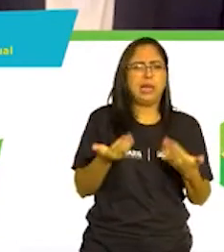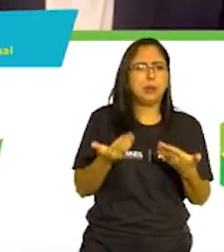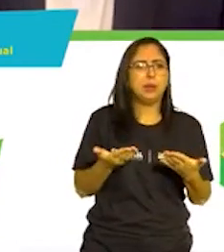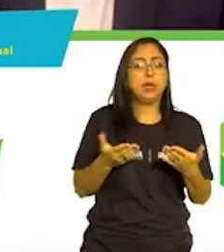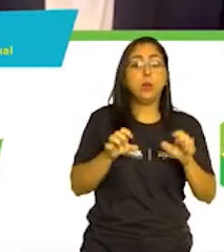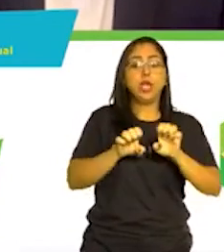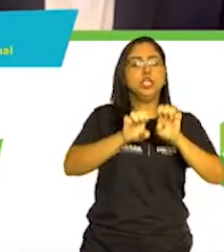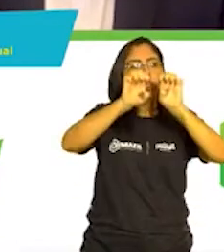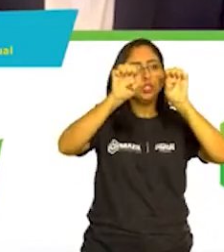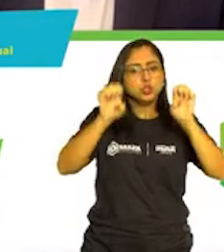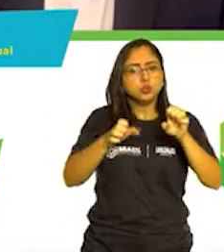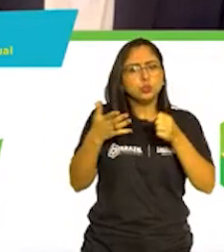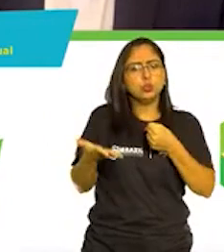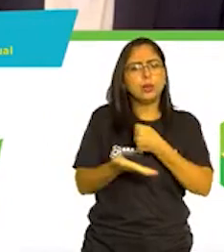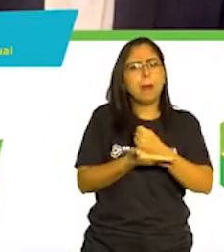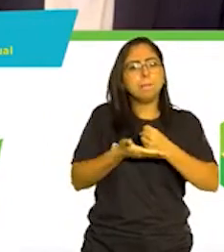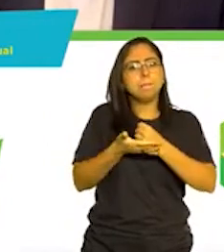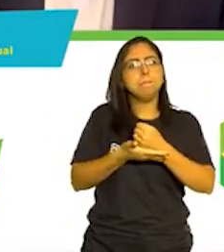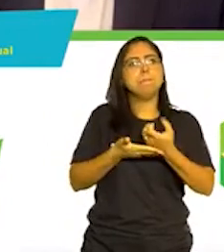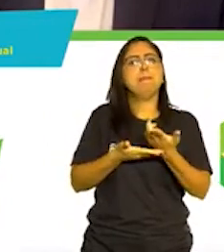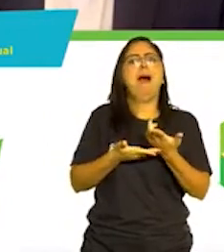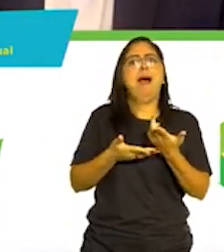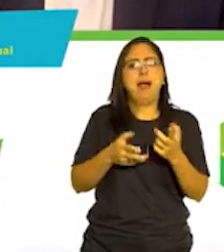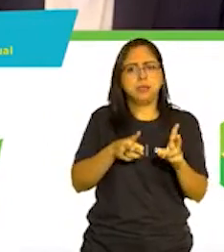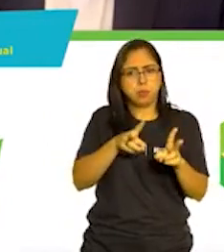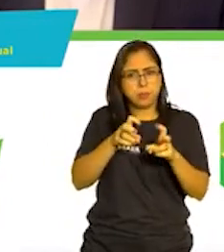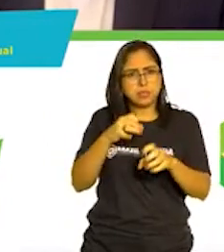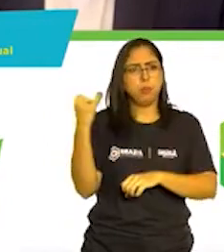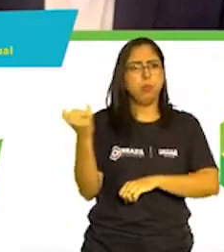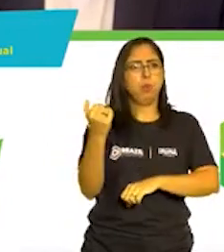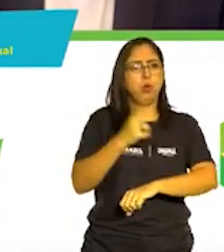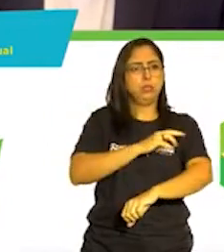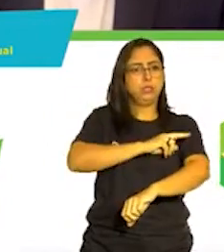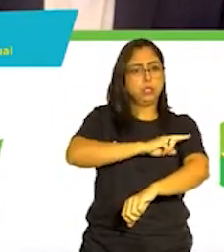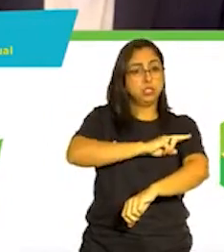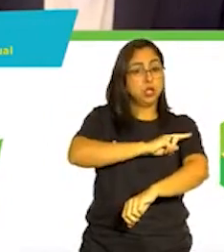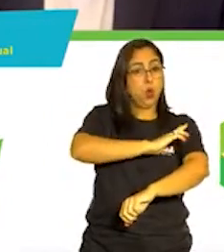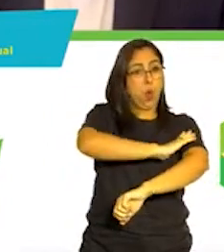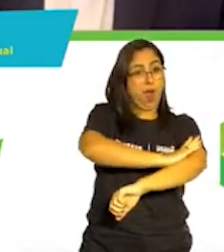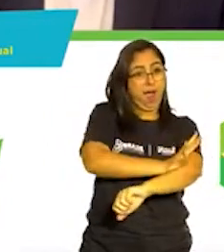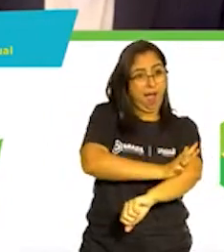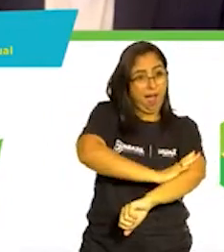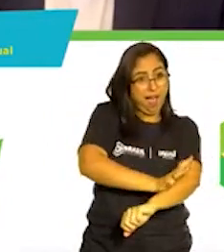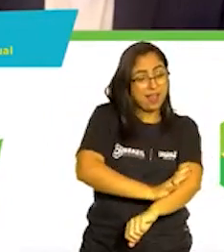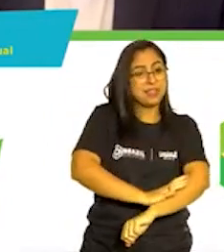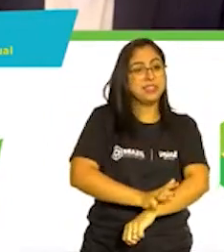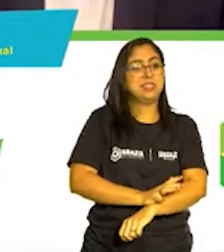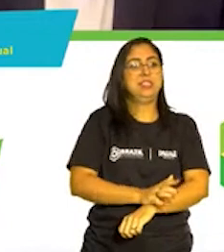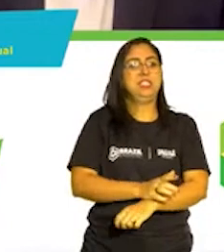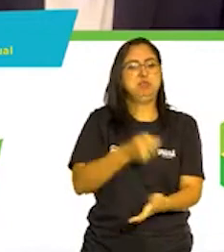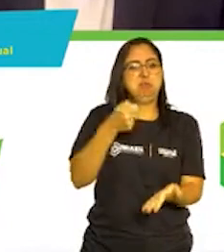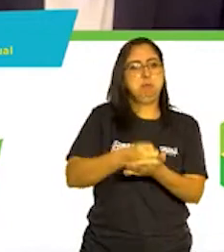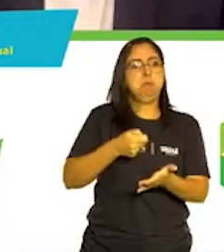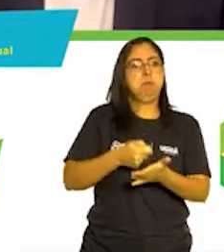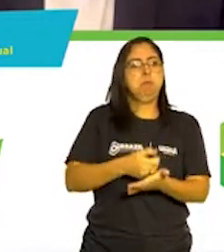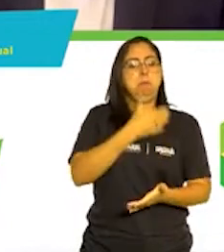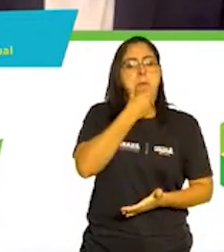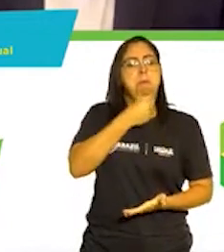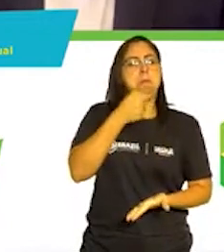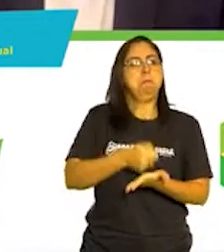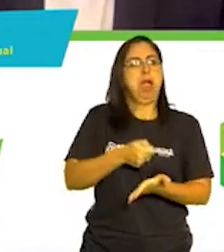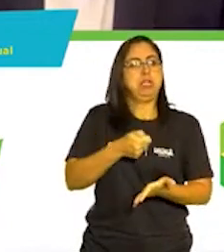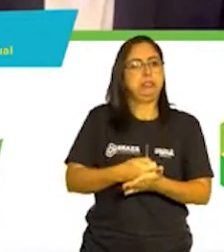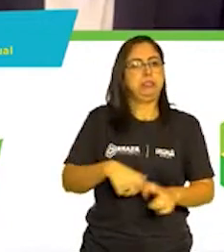estruturante da sociedade brasileira, são o racismo e o machismo, e a misoginia, o machismo, o patriarcado, seja